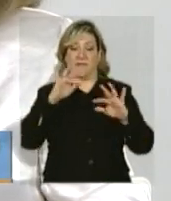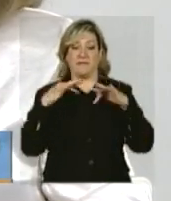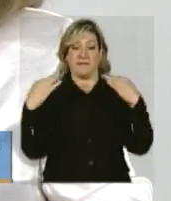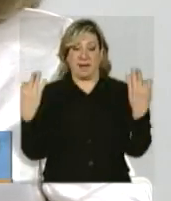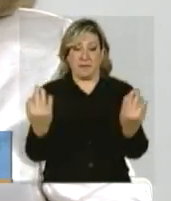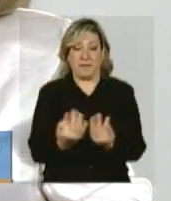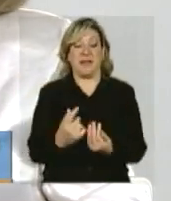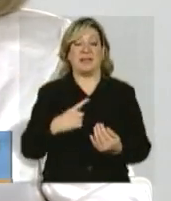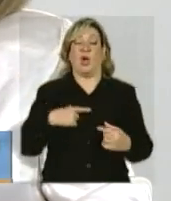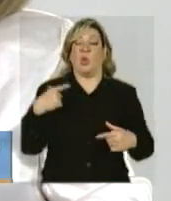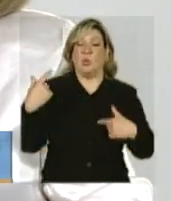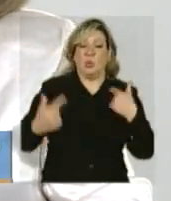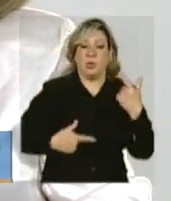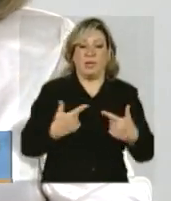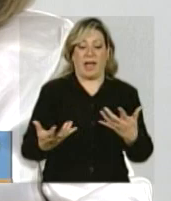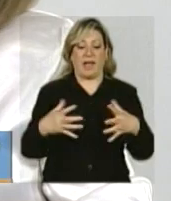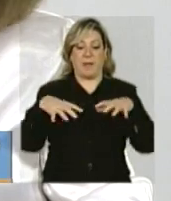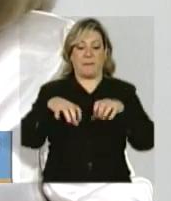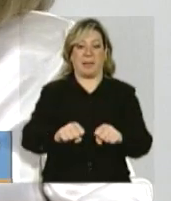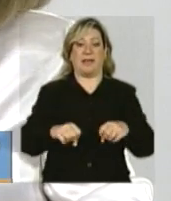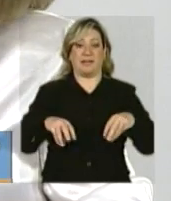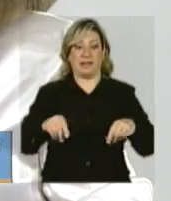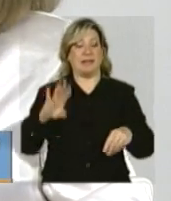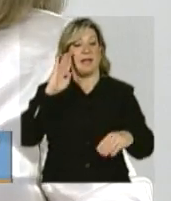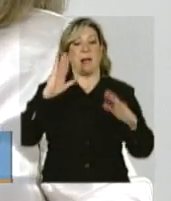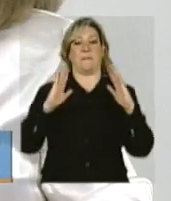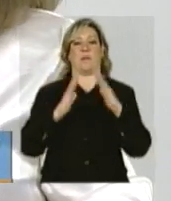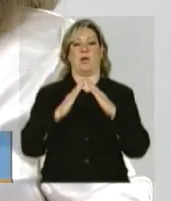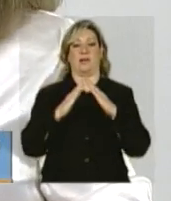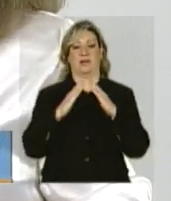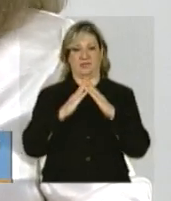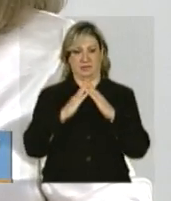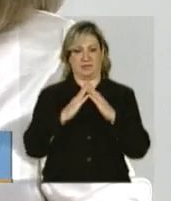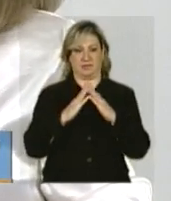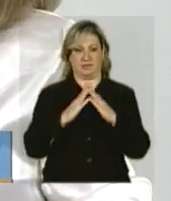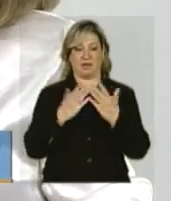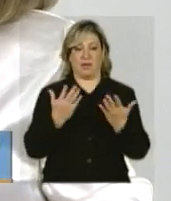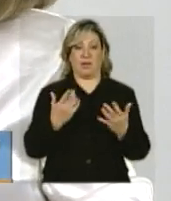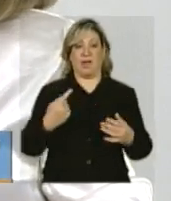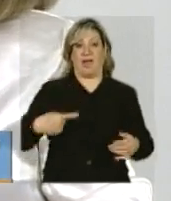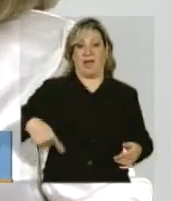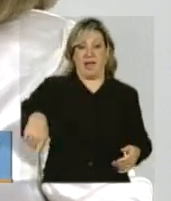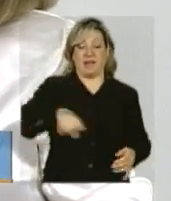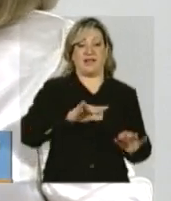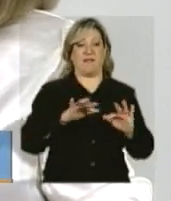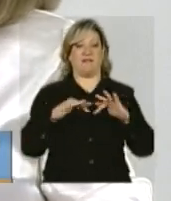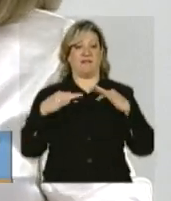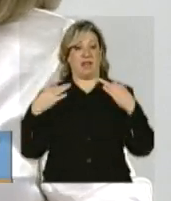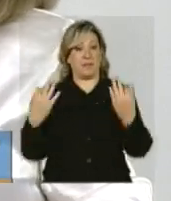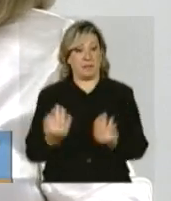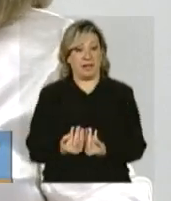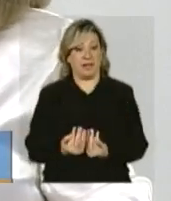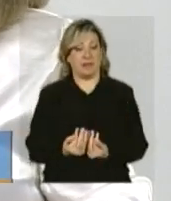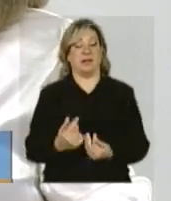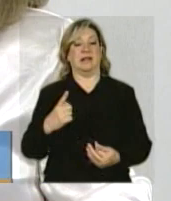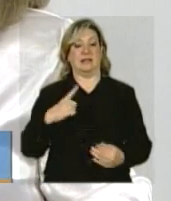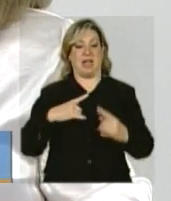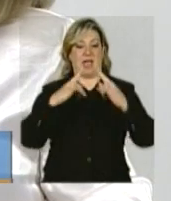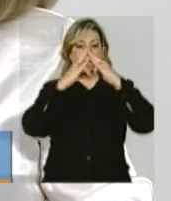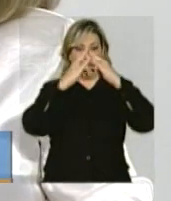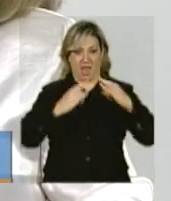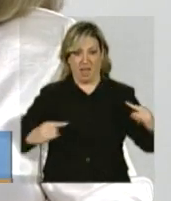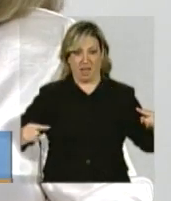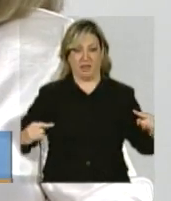estão lutando pela terra e pela moradia. Ou seja, aquelas famílias que estão